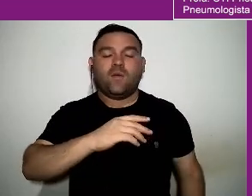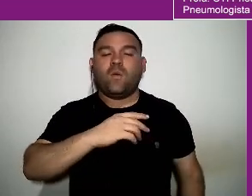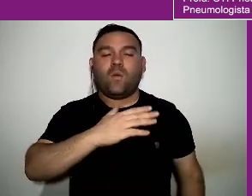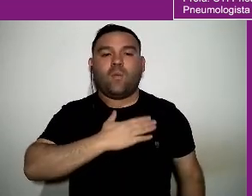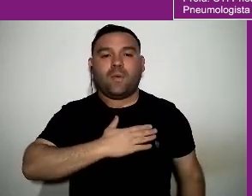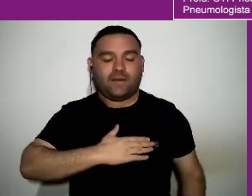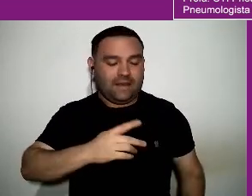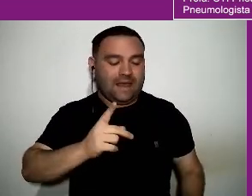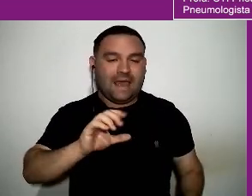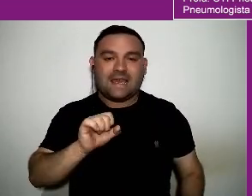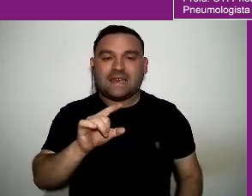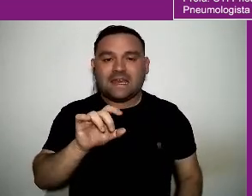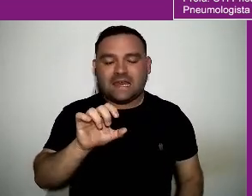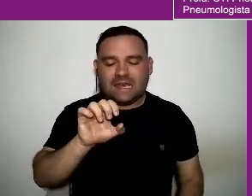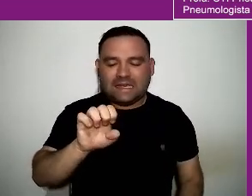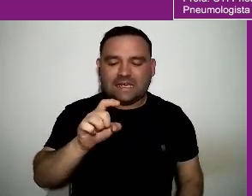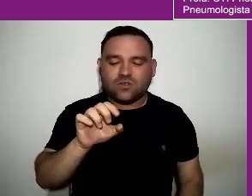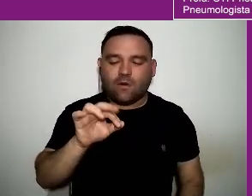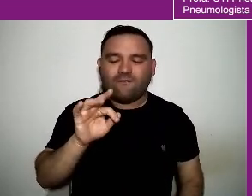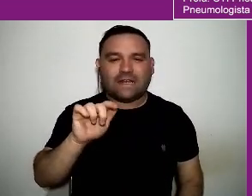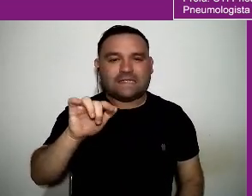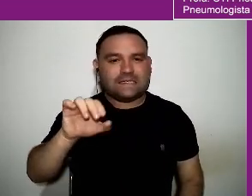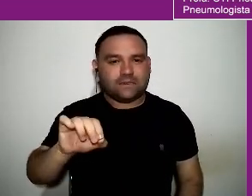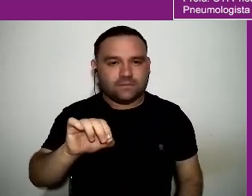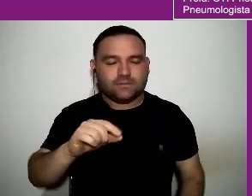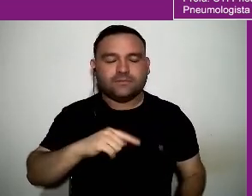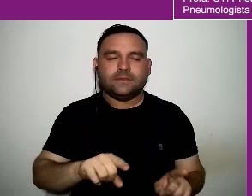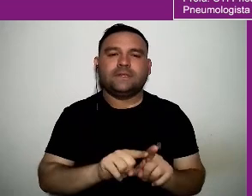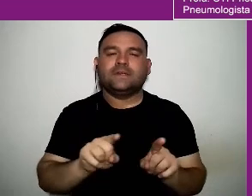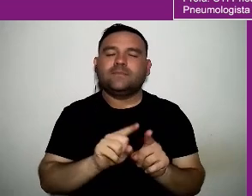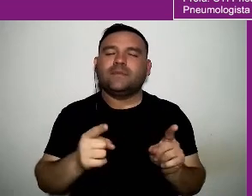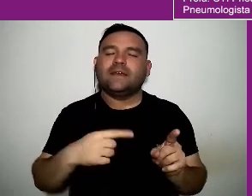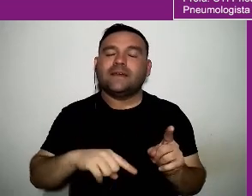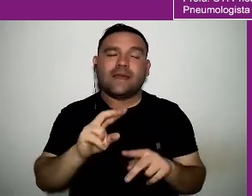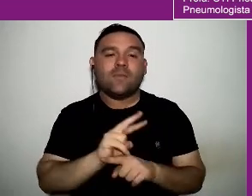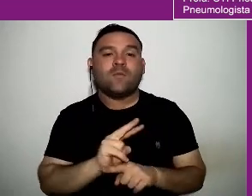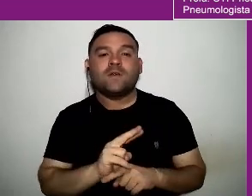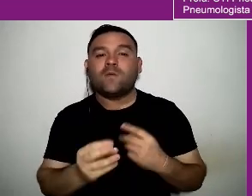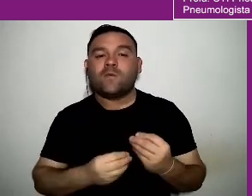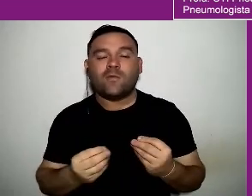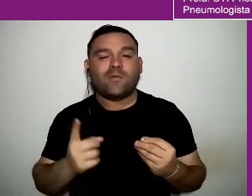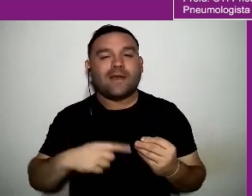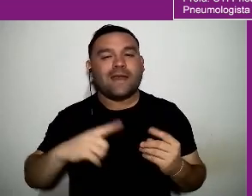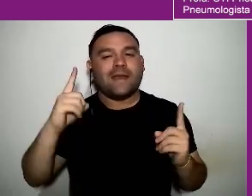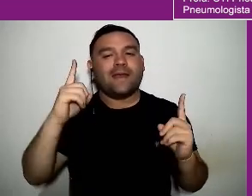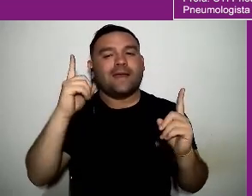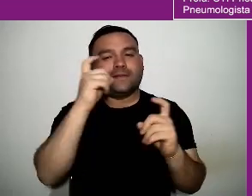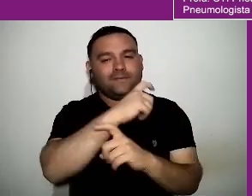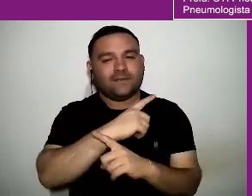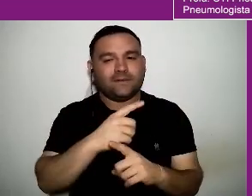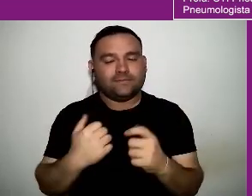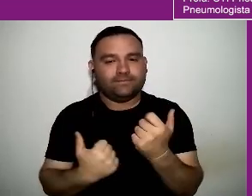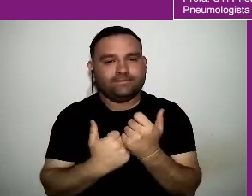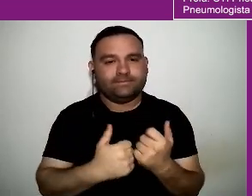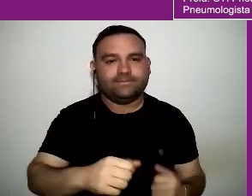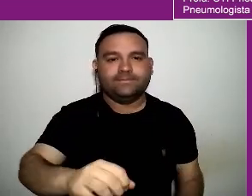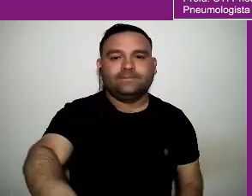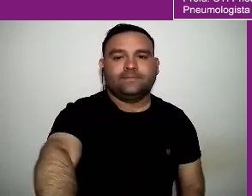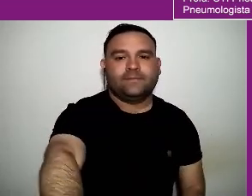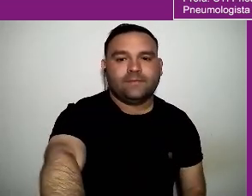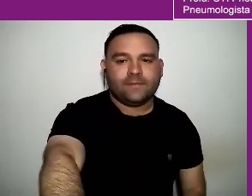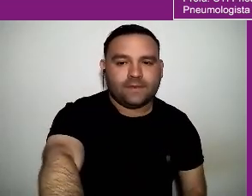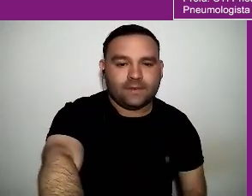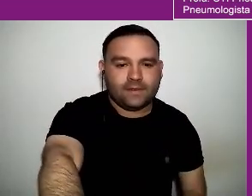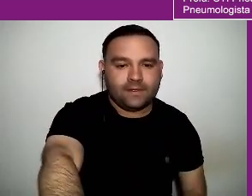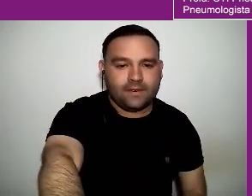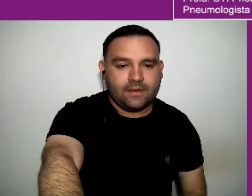pressão esofagiana. A forma de monitorização ainda é uma forma complexa. E veja, no momento que